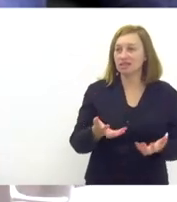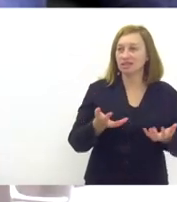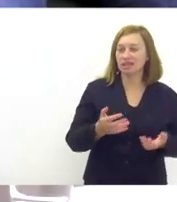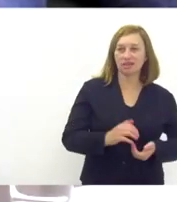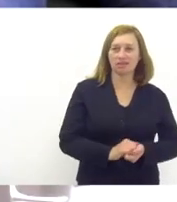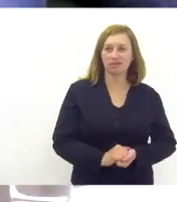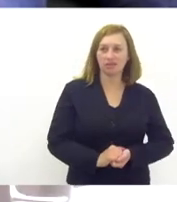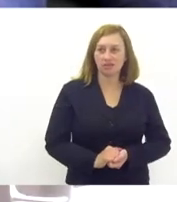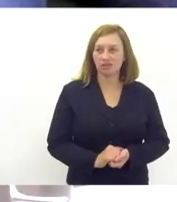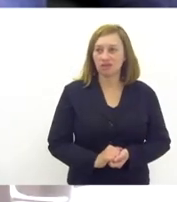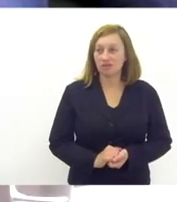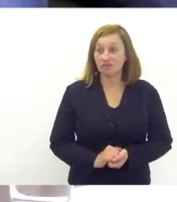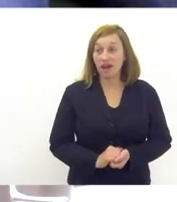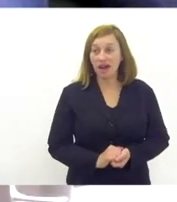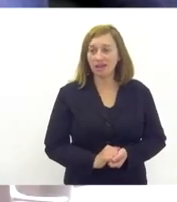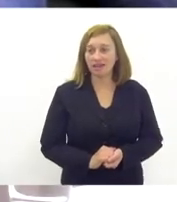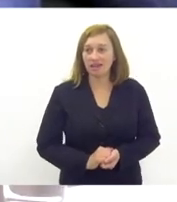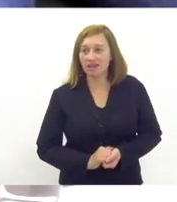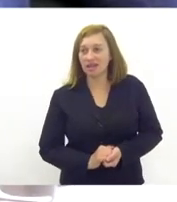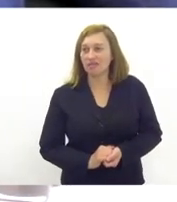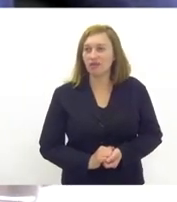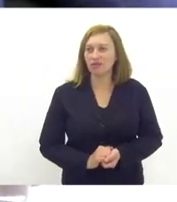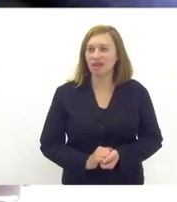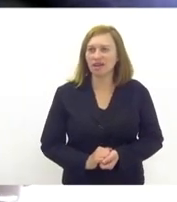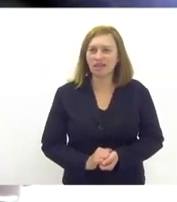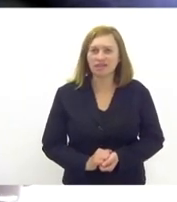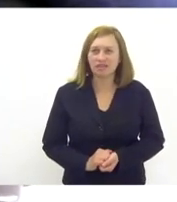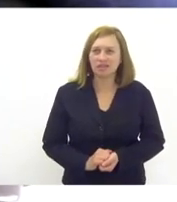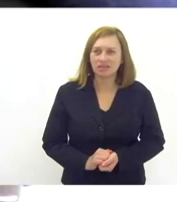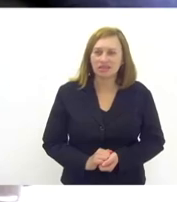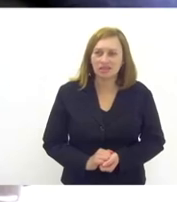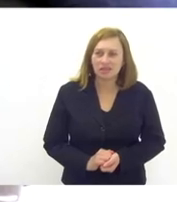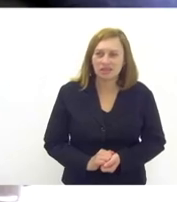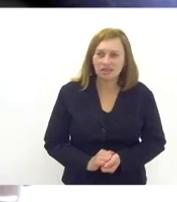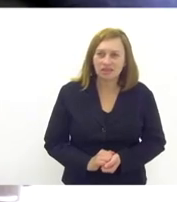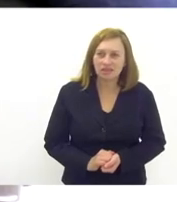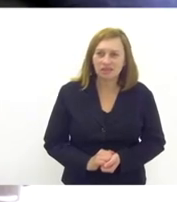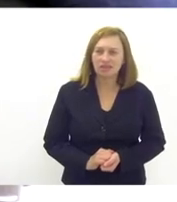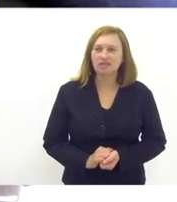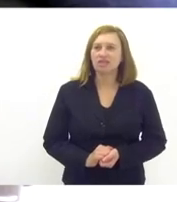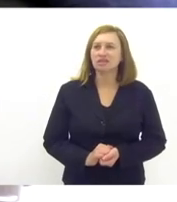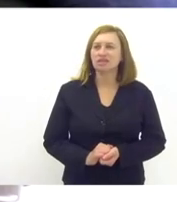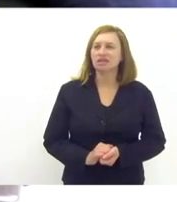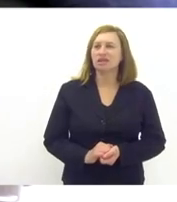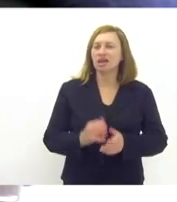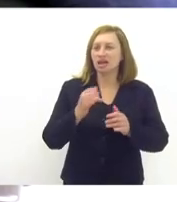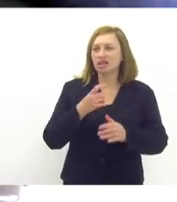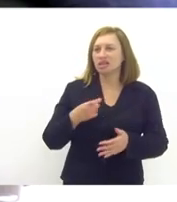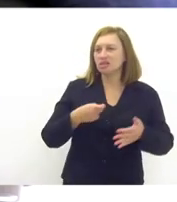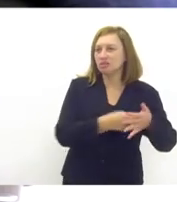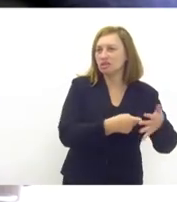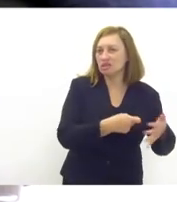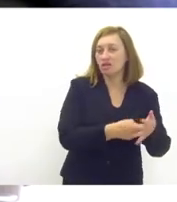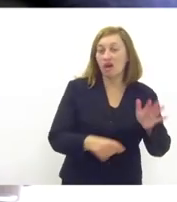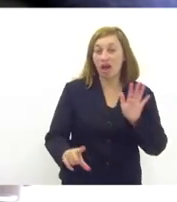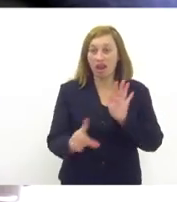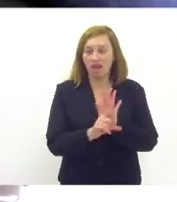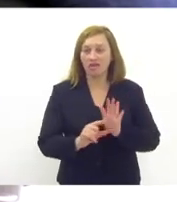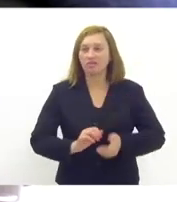colocar mais crimes, imputar mais coisas. Então, a minha família falou... A forma de travar é a denunciar, além do que